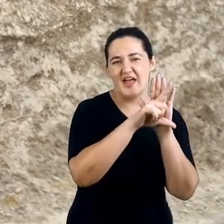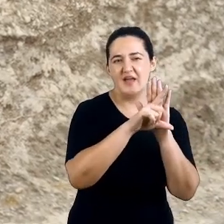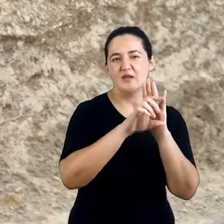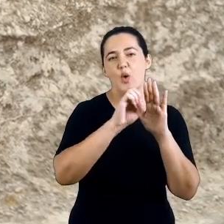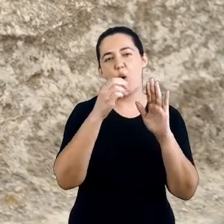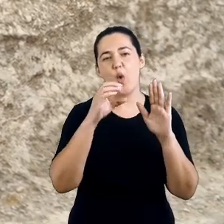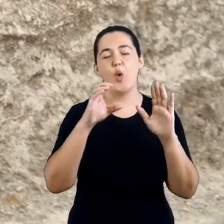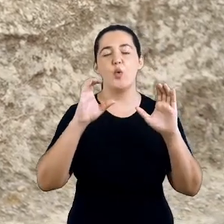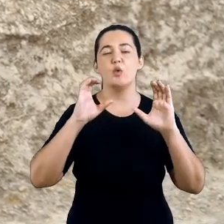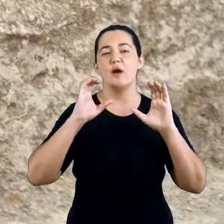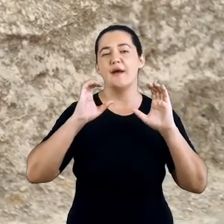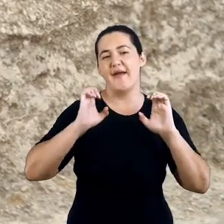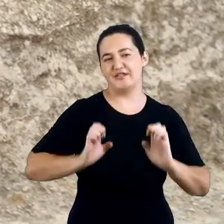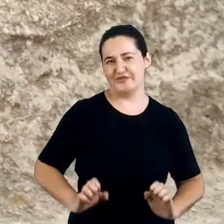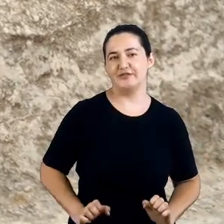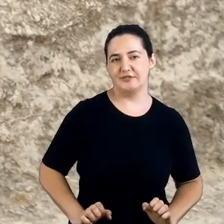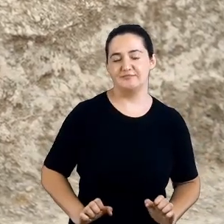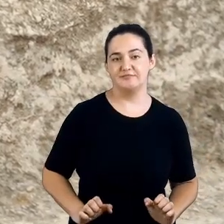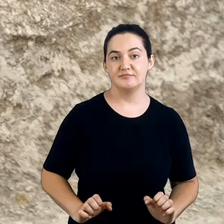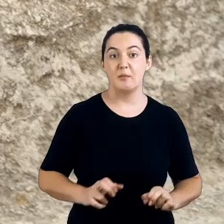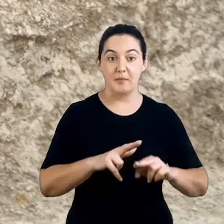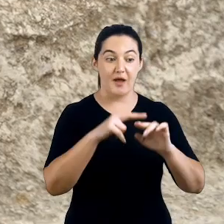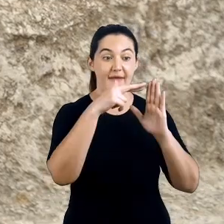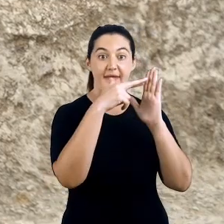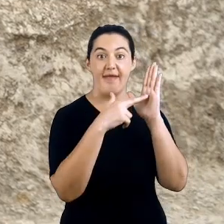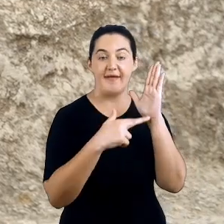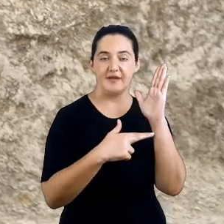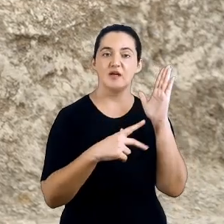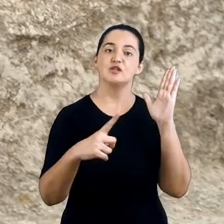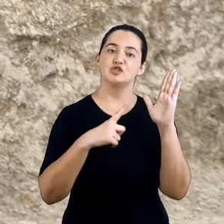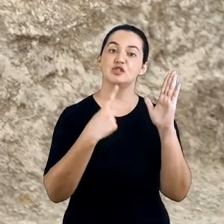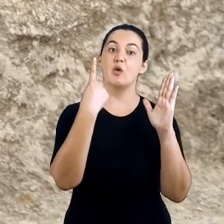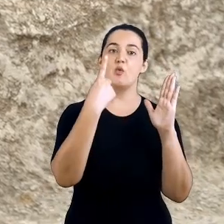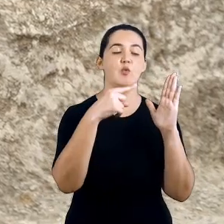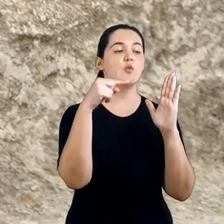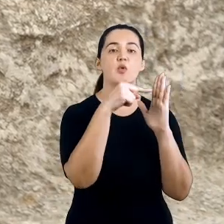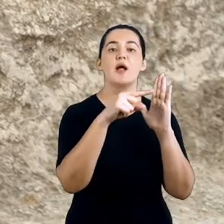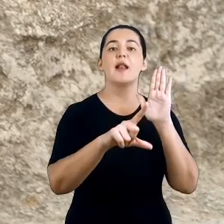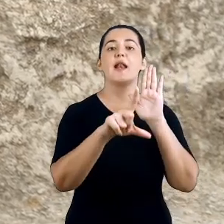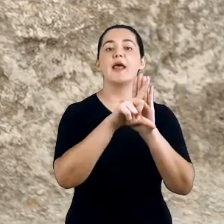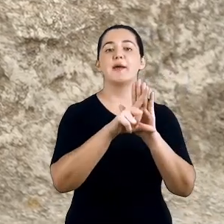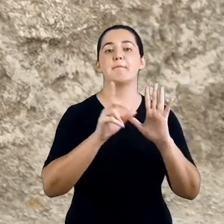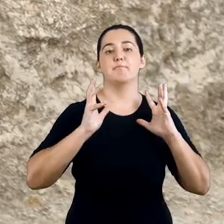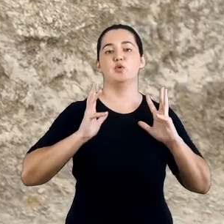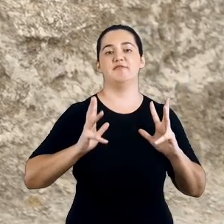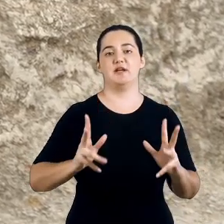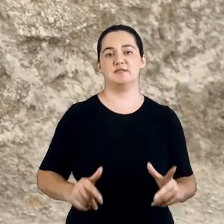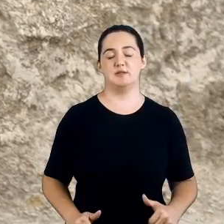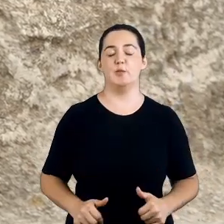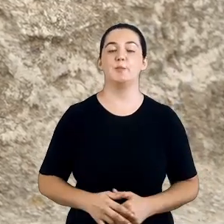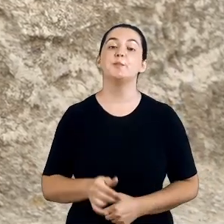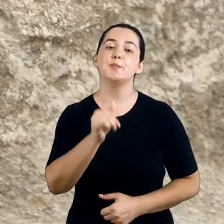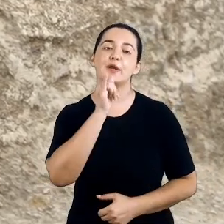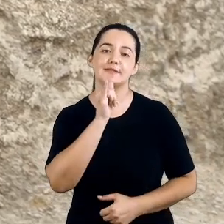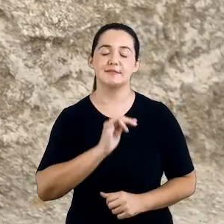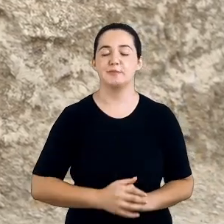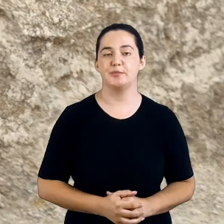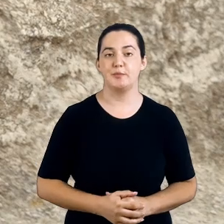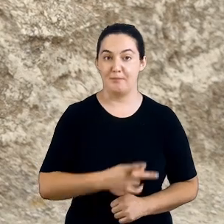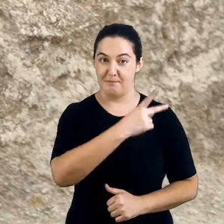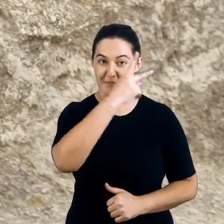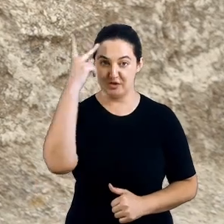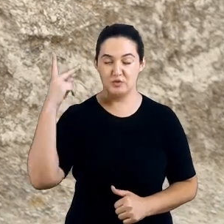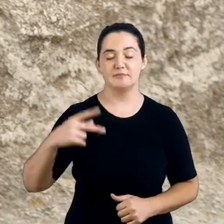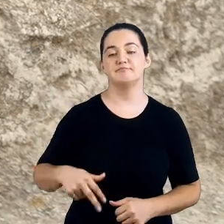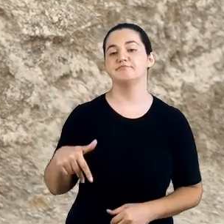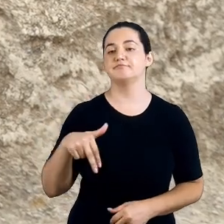entre os judeus daquela época. E entre estas regras, ou no topo delas, estavam as leis de purificação. Imagine, por exemplo, que